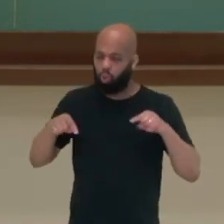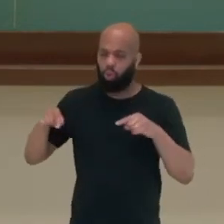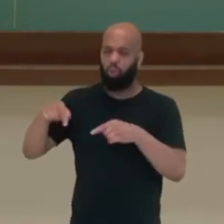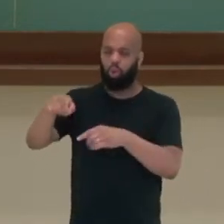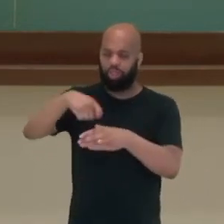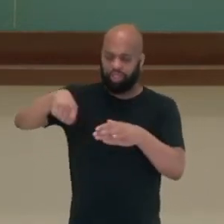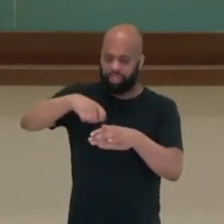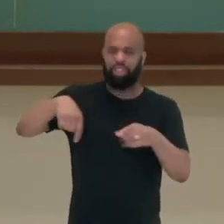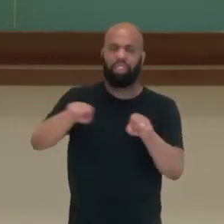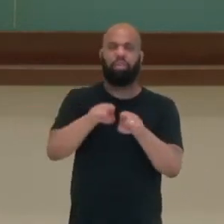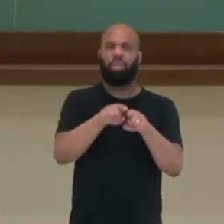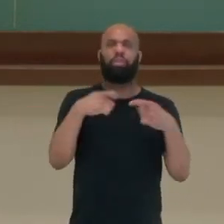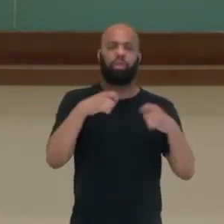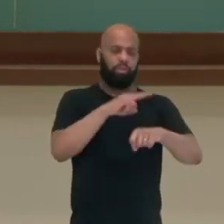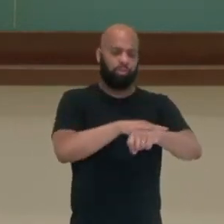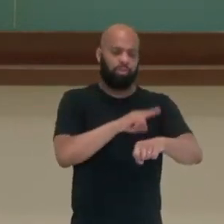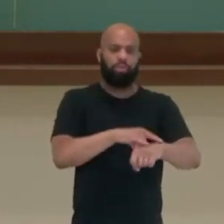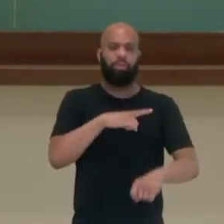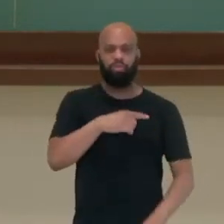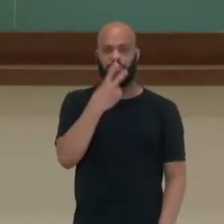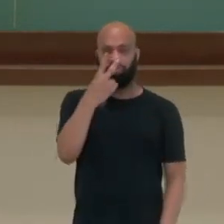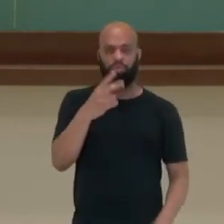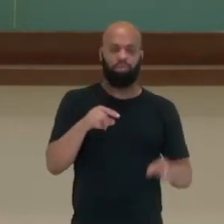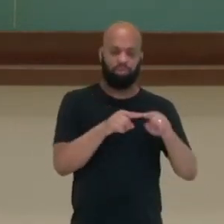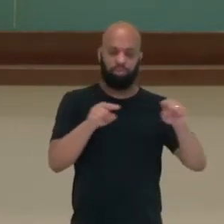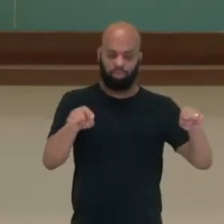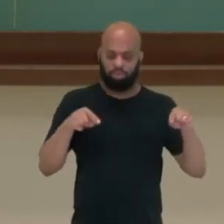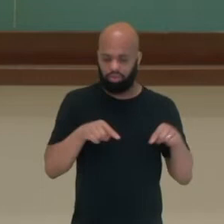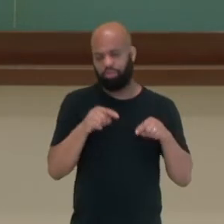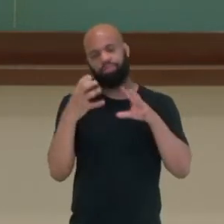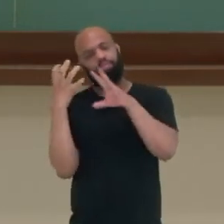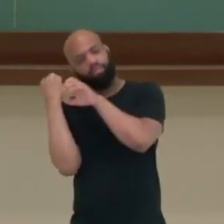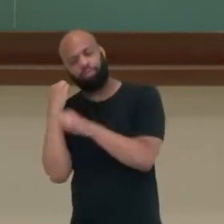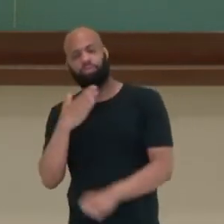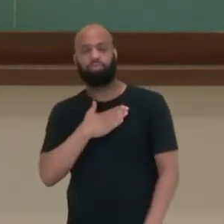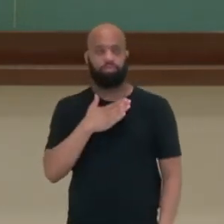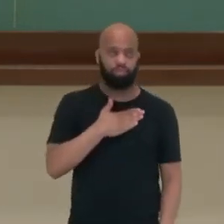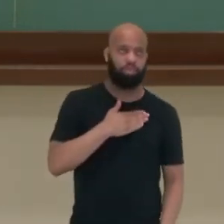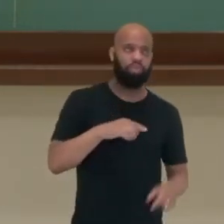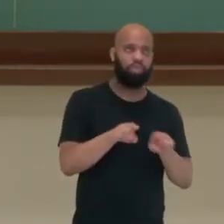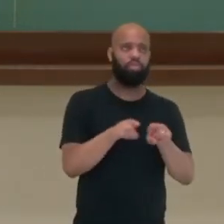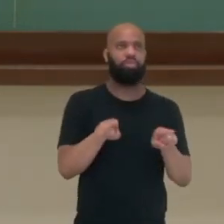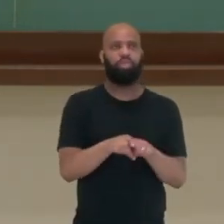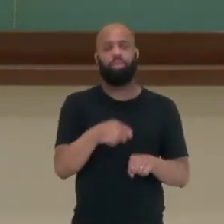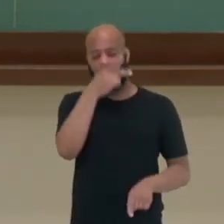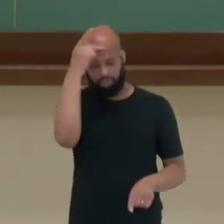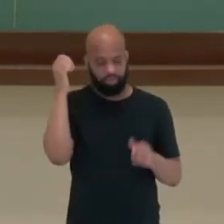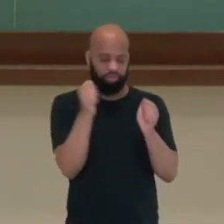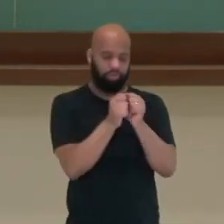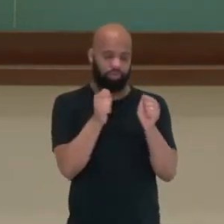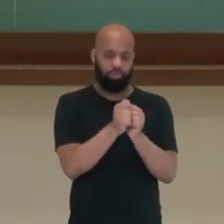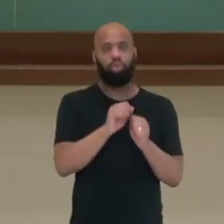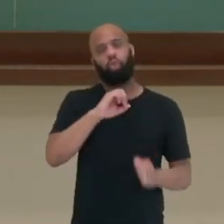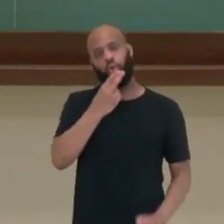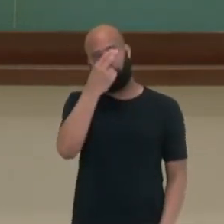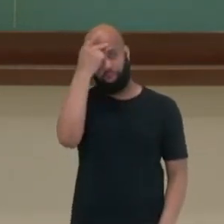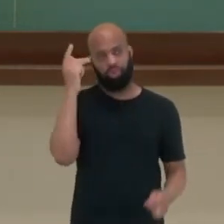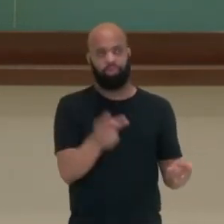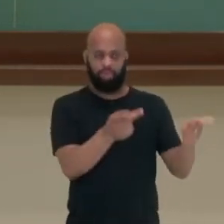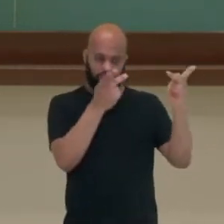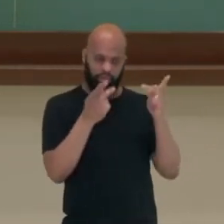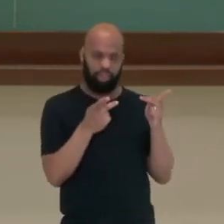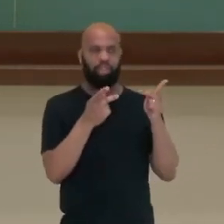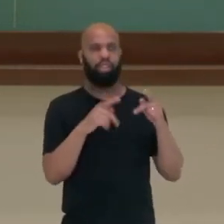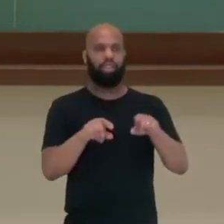de 2 quartos, um para mim, um para os meus agregados ou para visitas e talvez